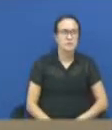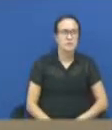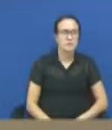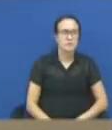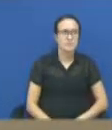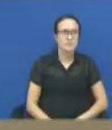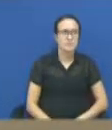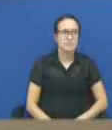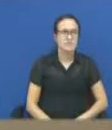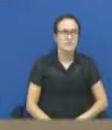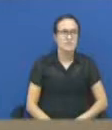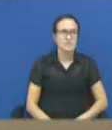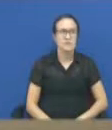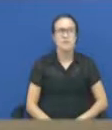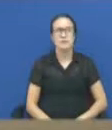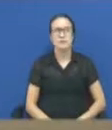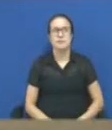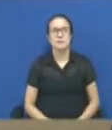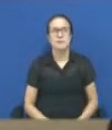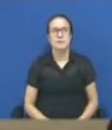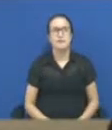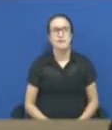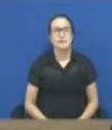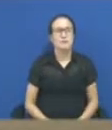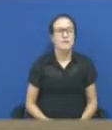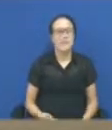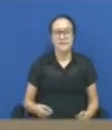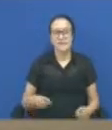para que eu possa contribuir também.